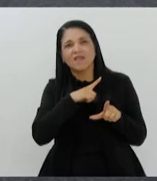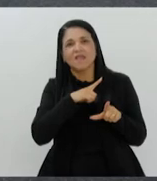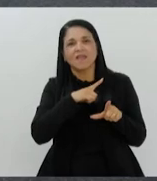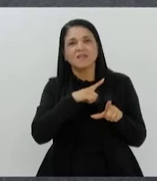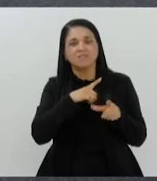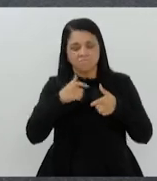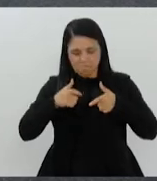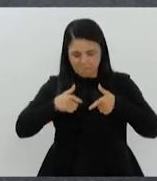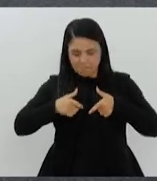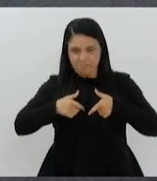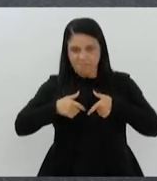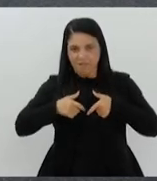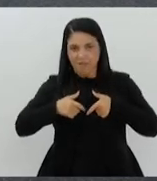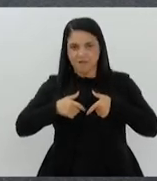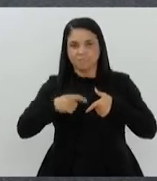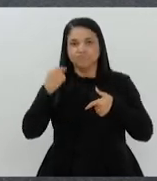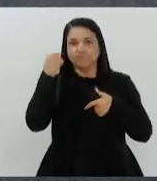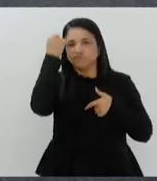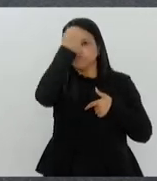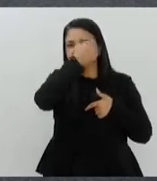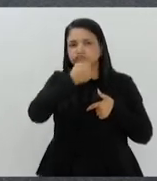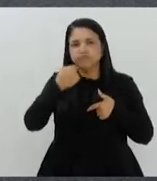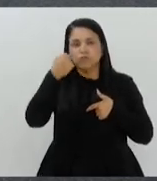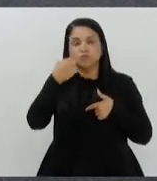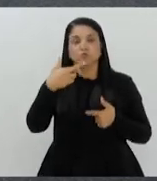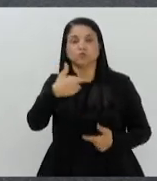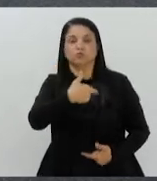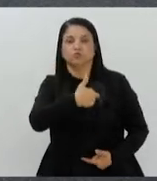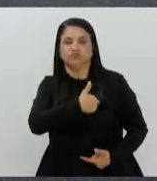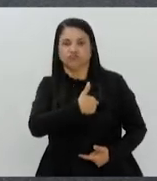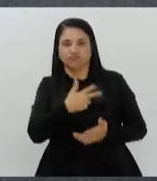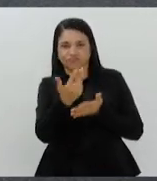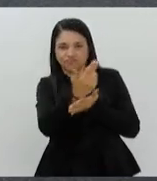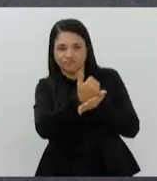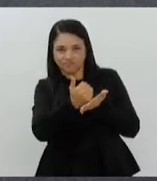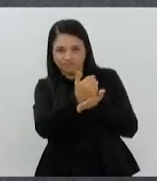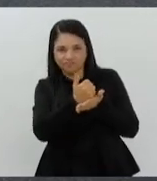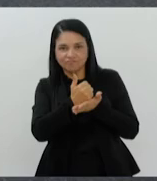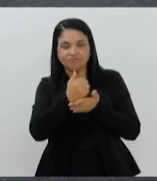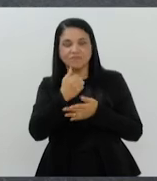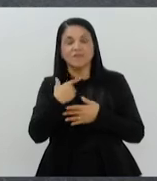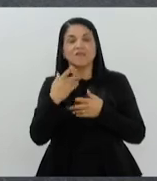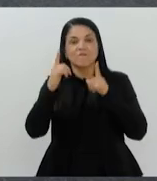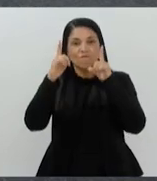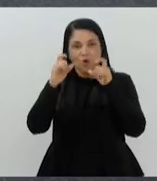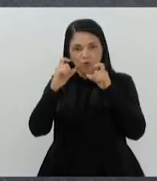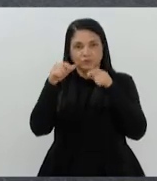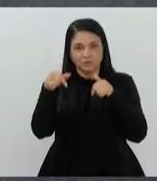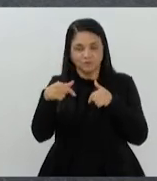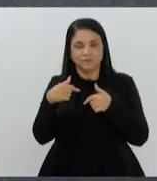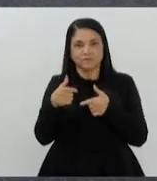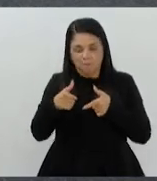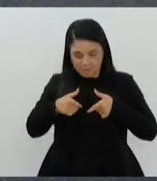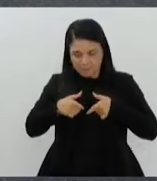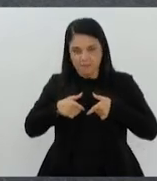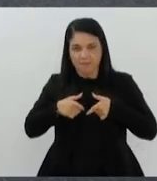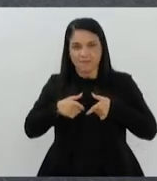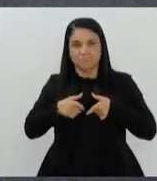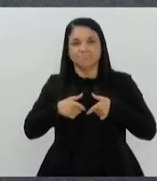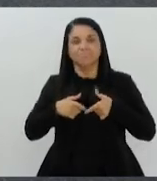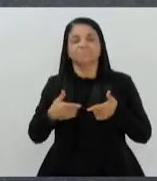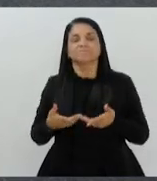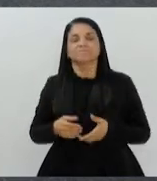uma grande medalha com a face de Getúlio Vargas, exatamente dando destaque a esse